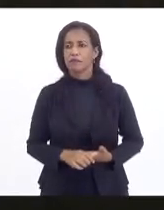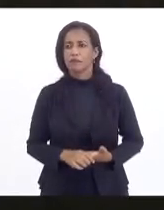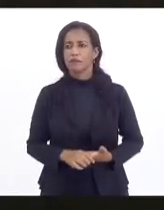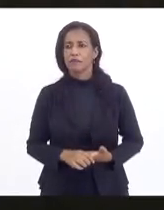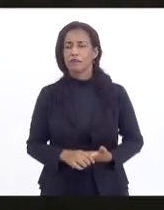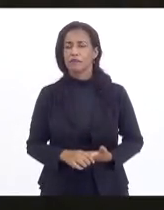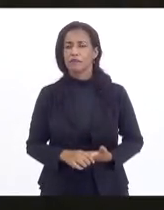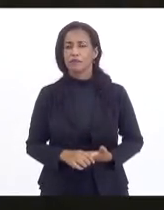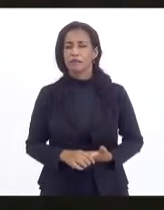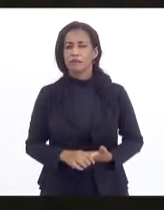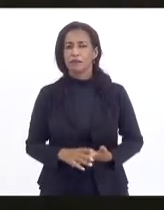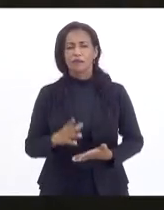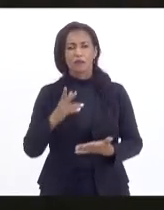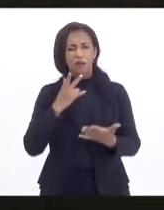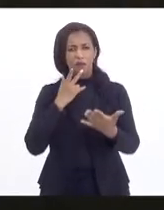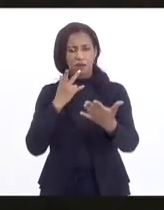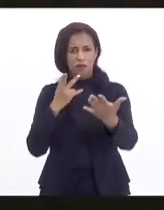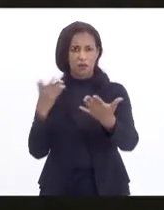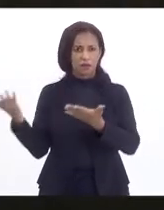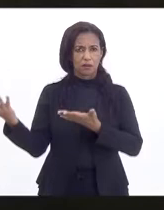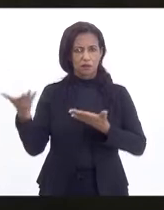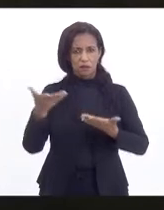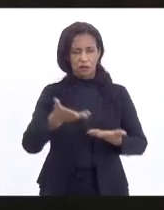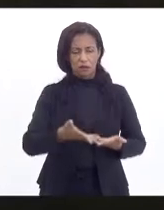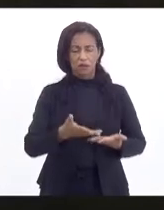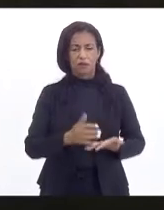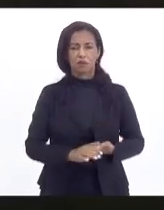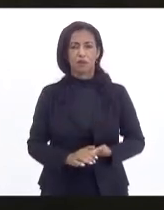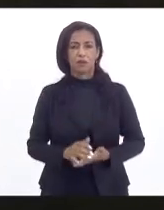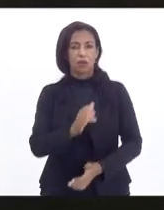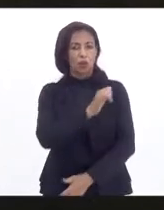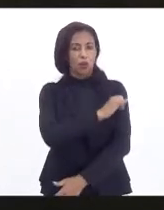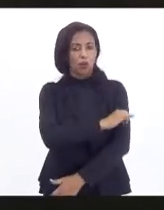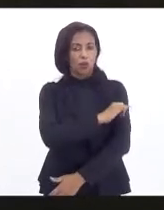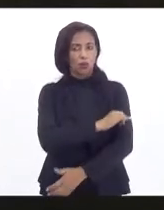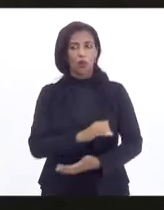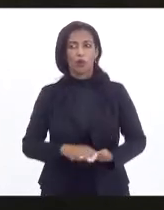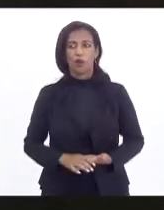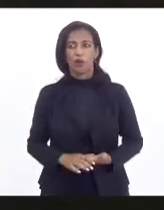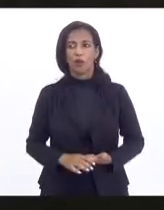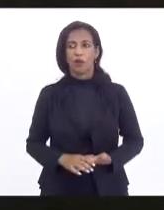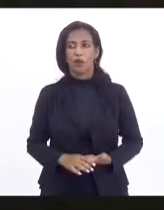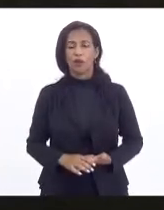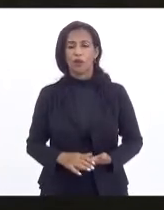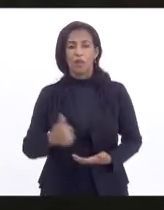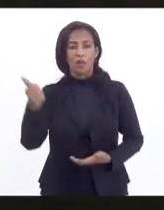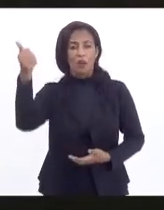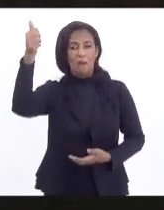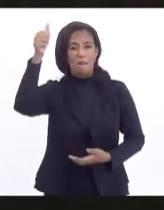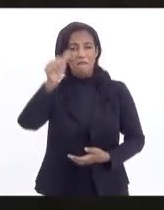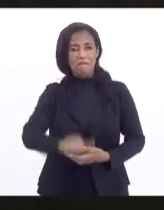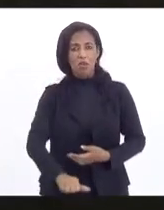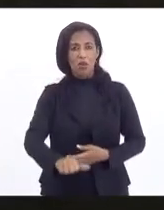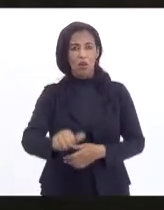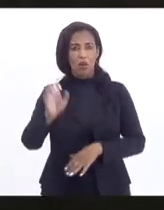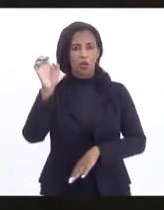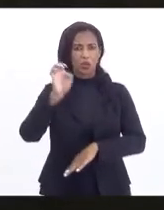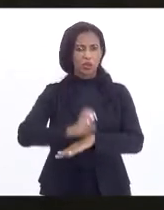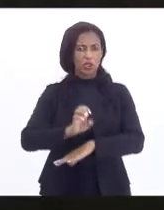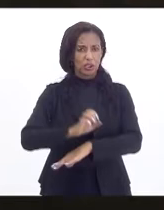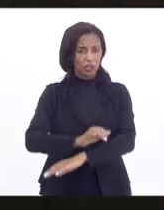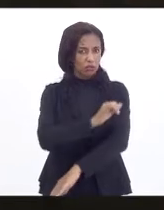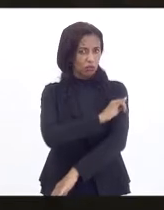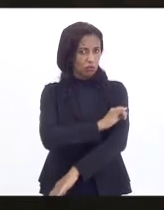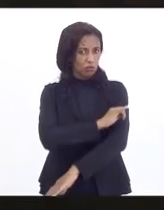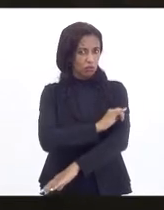A questão que a senhora está trazendo, o Rio de Janeiro é o pior estado no Brasil